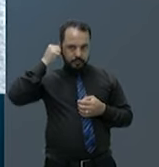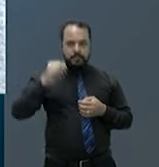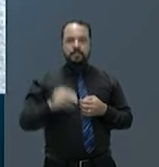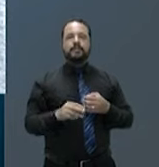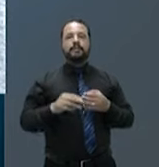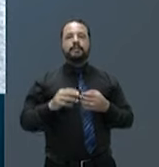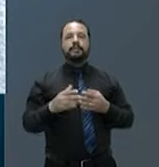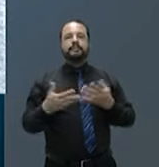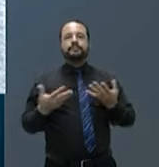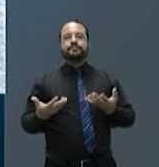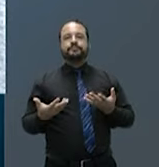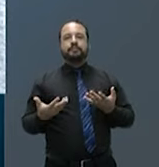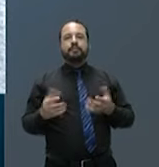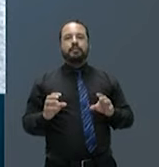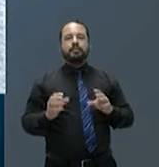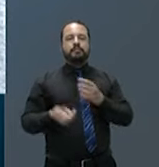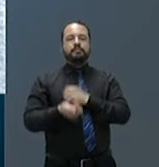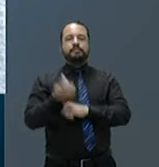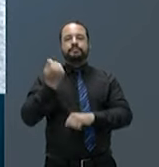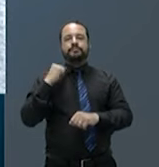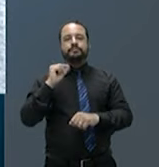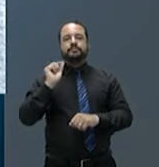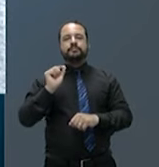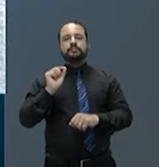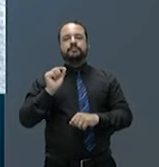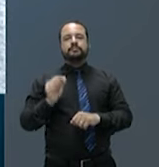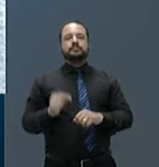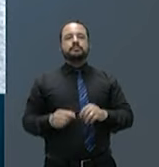recorrentes foi devidamente processada pela